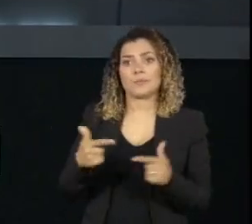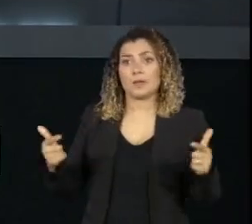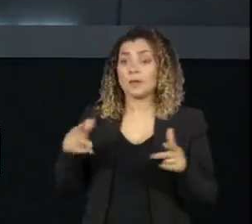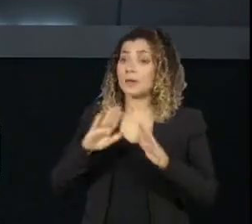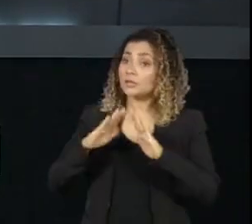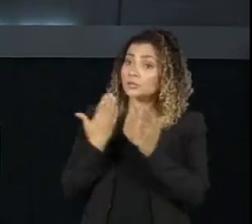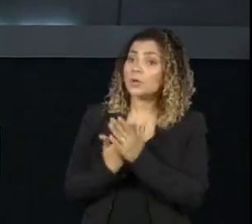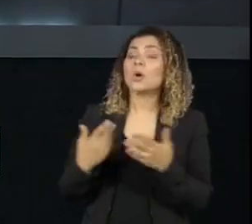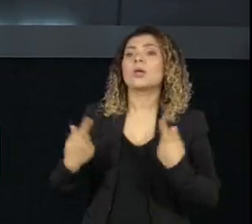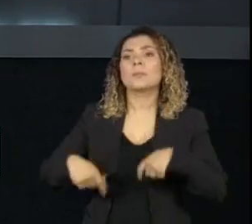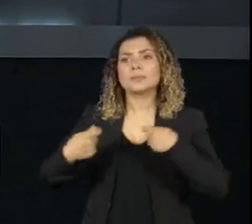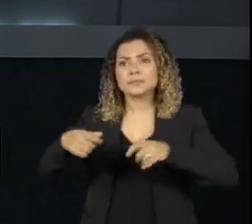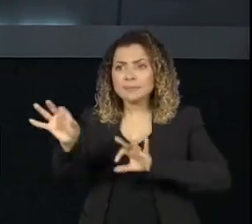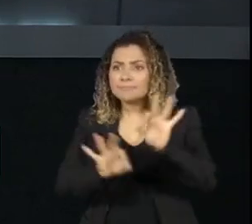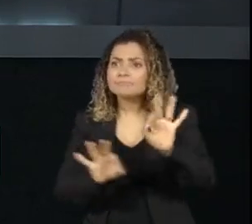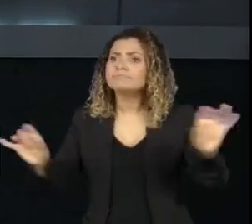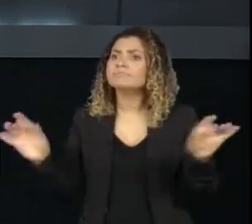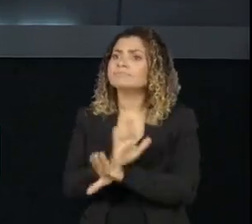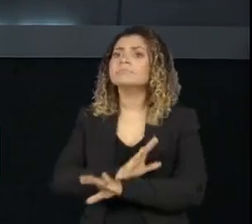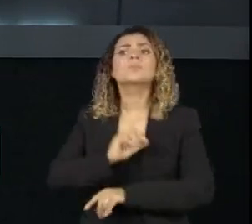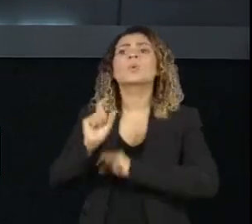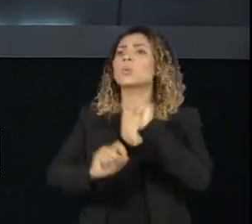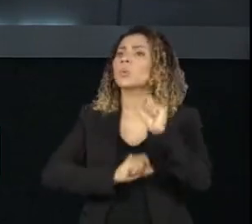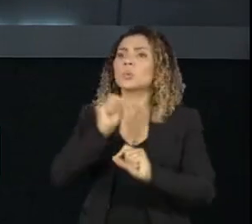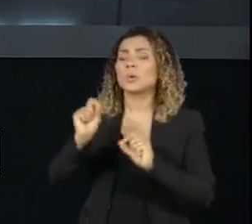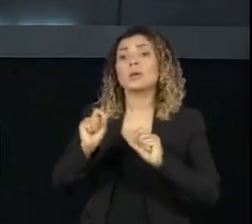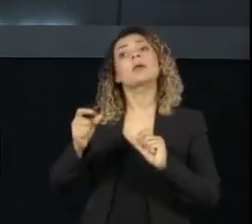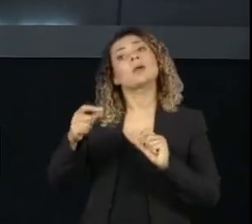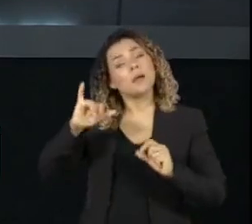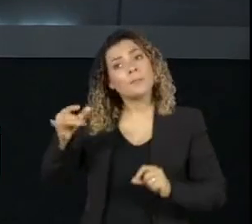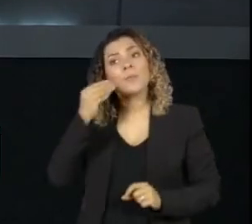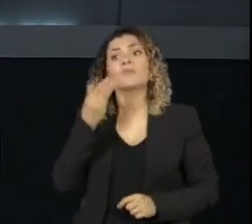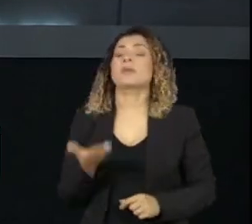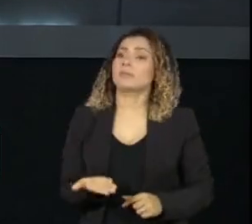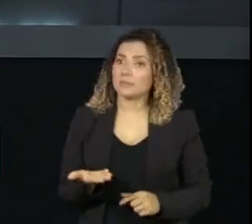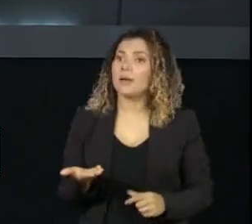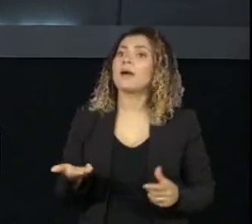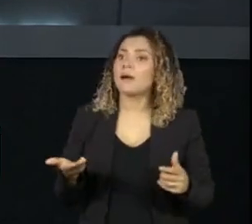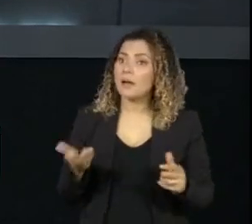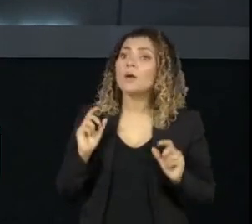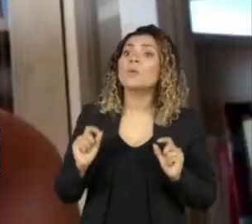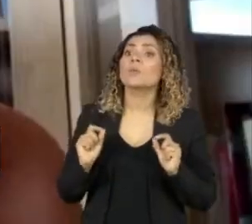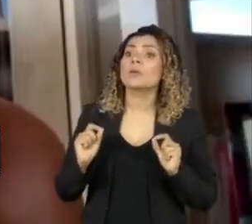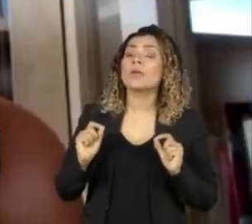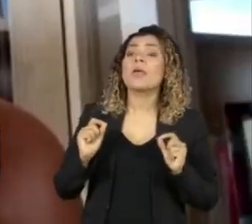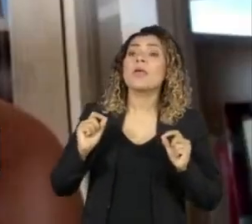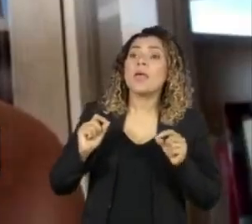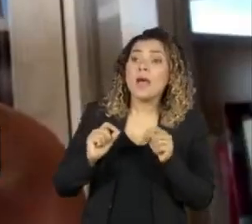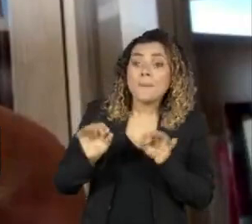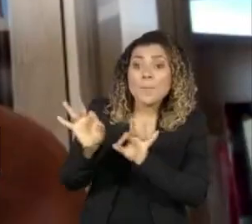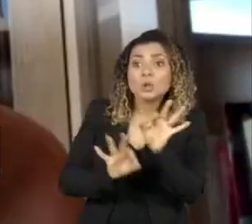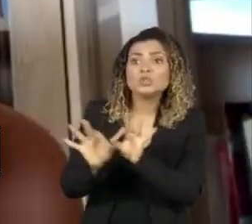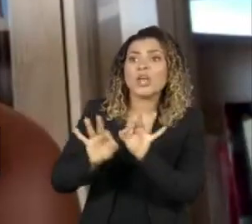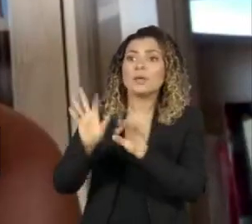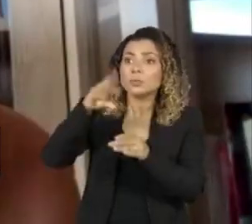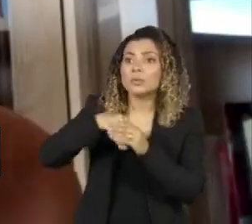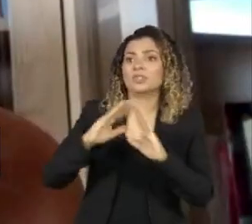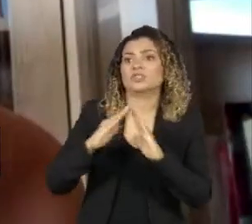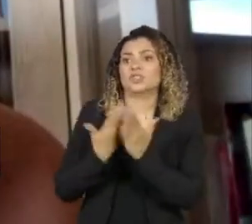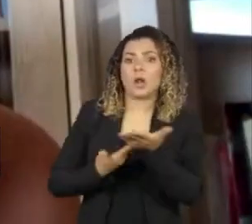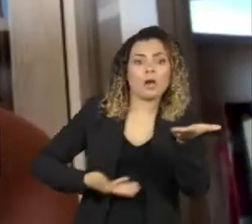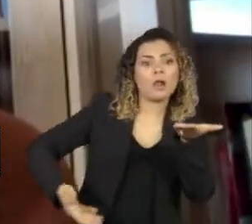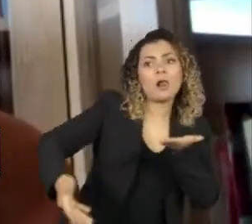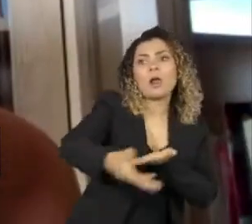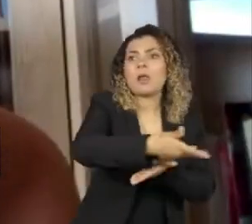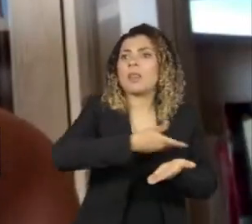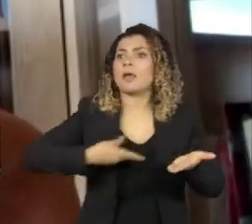precisa estar preparada para um programa de promoção da convivência. As pesquisas têm